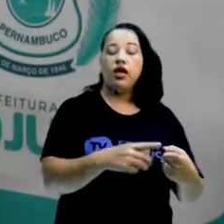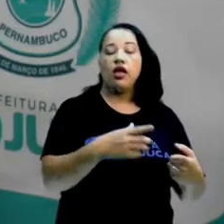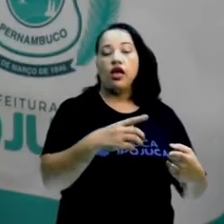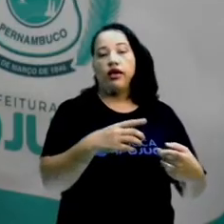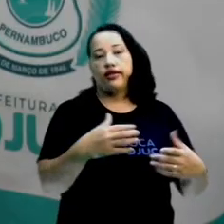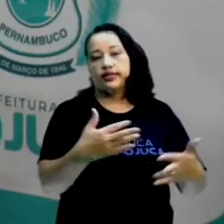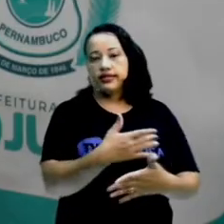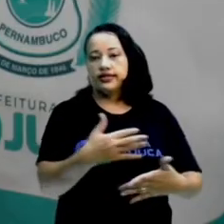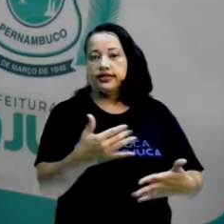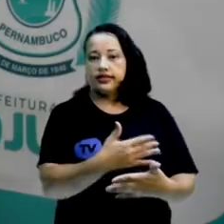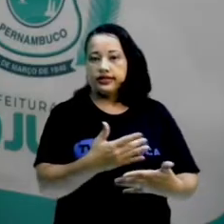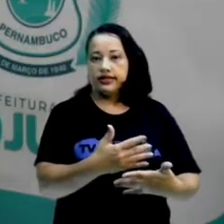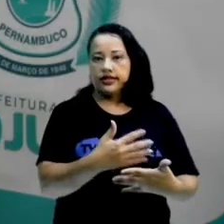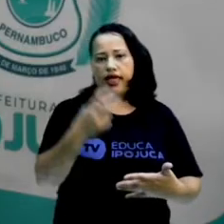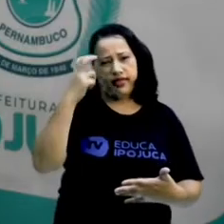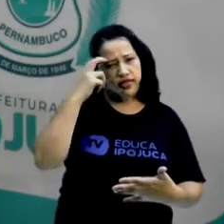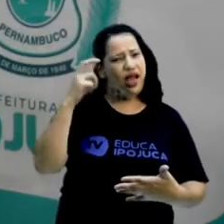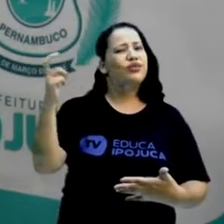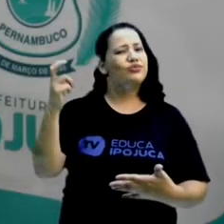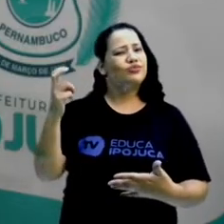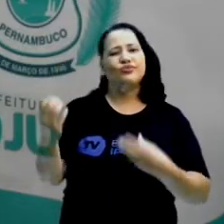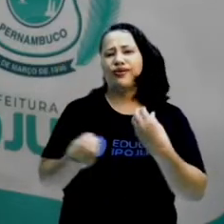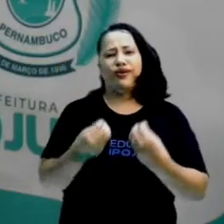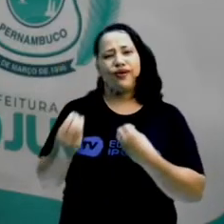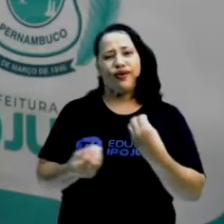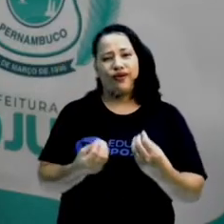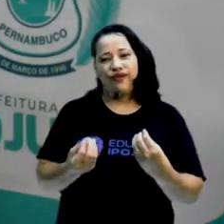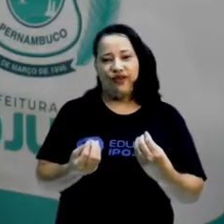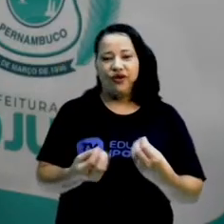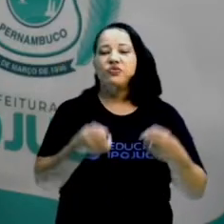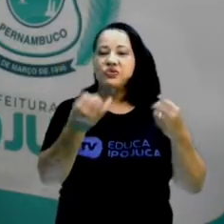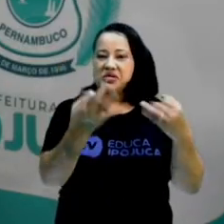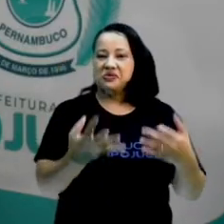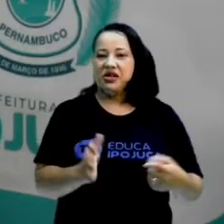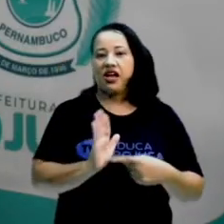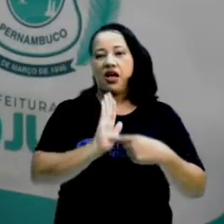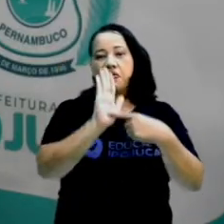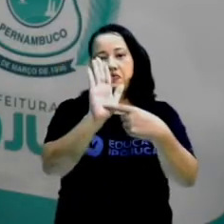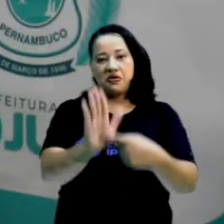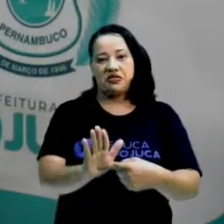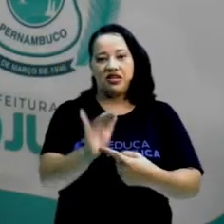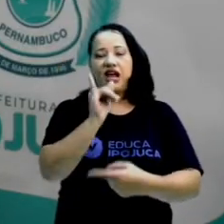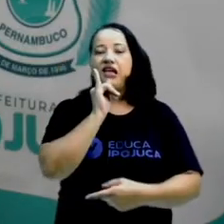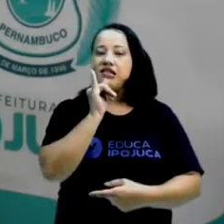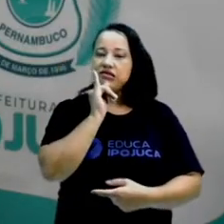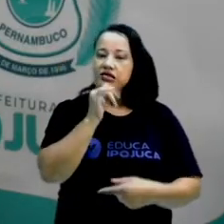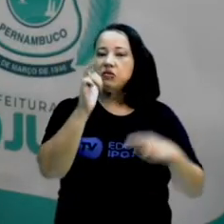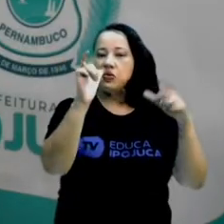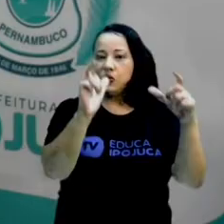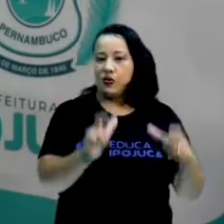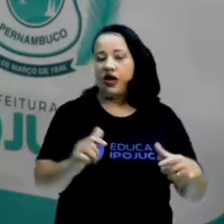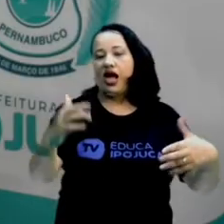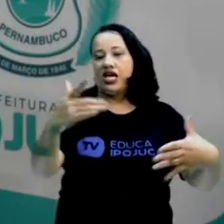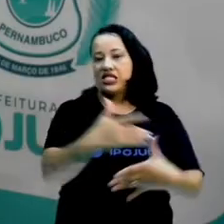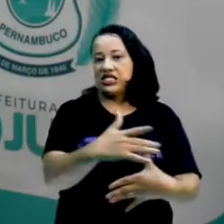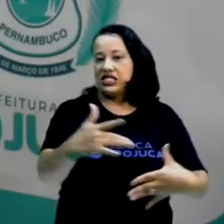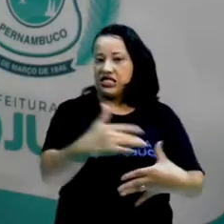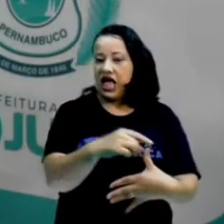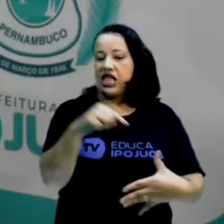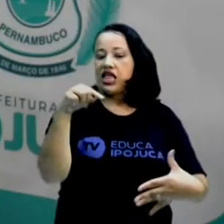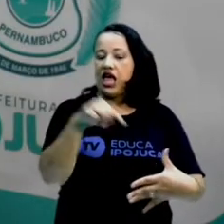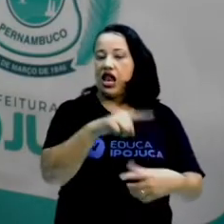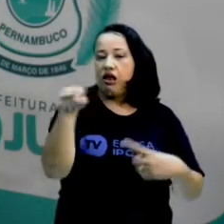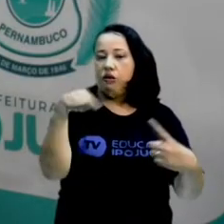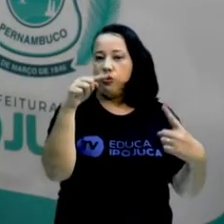ver agora como é que isso funciona e a gente vai também dar um exemplo de uma cidade que foi criada para